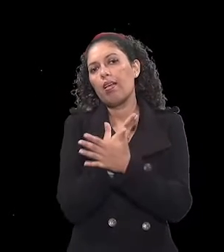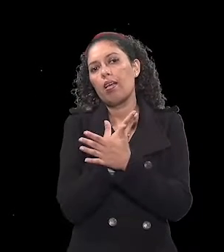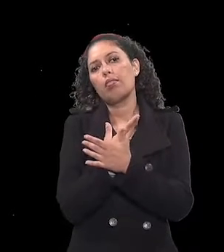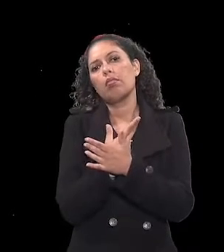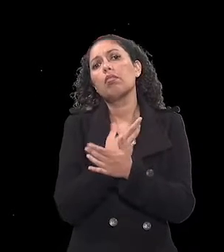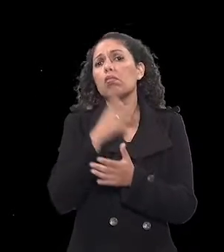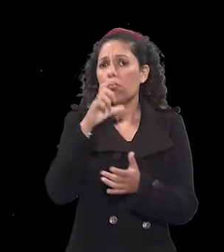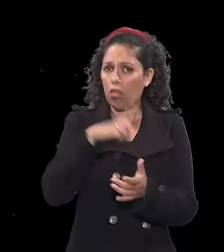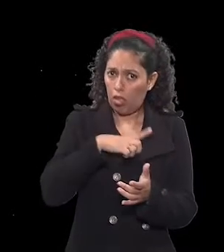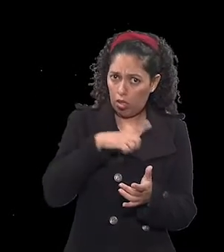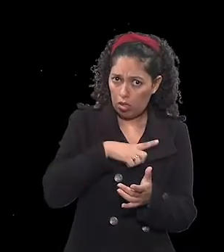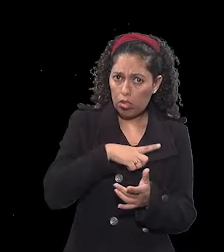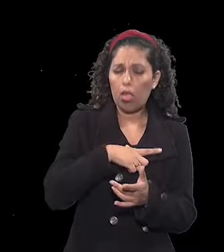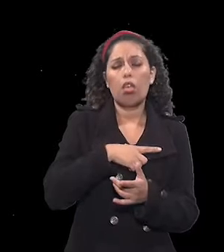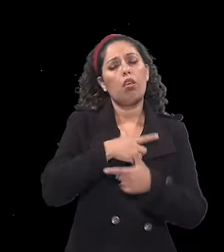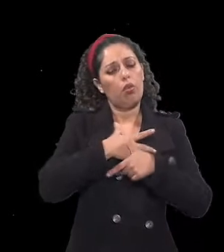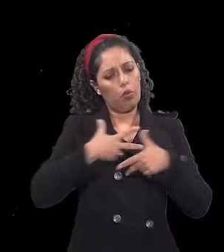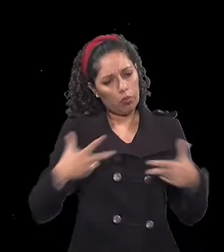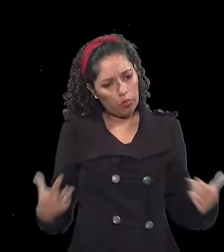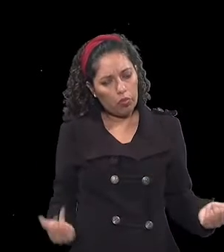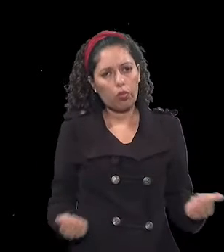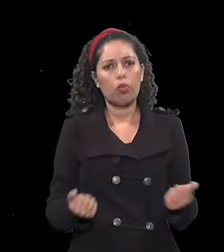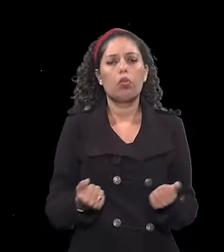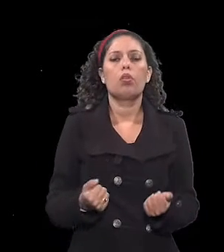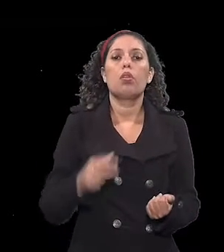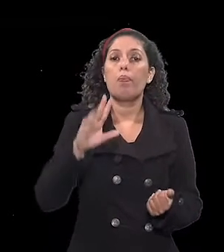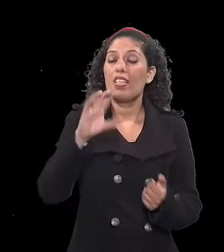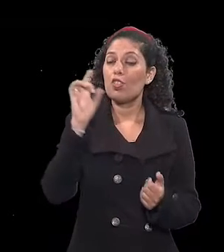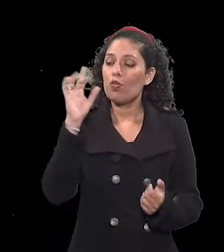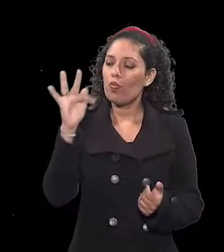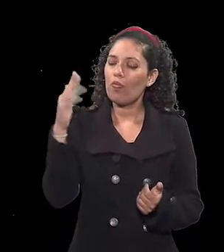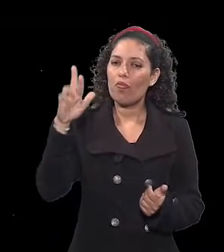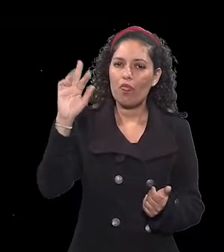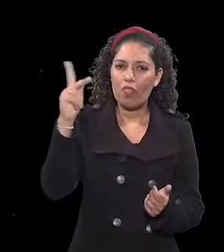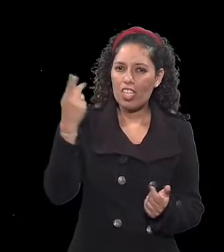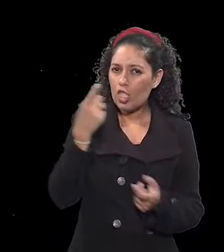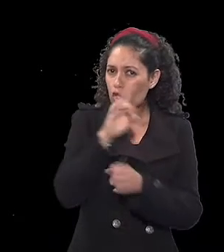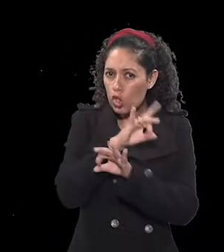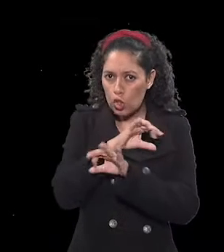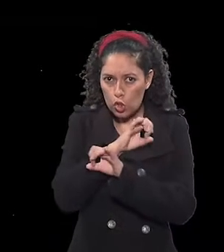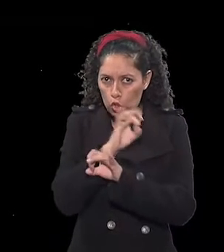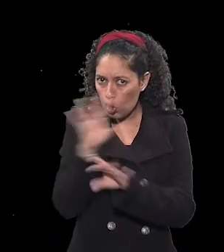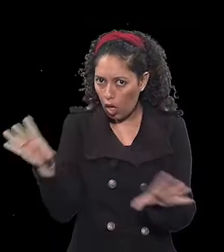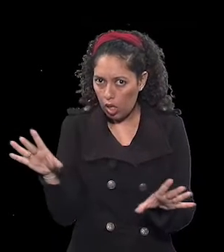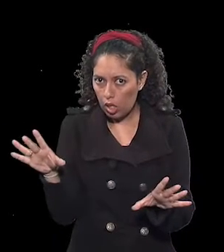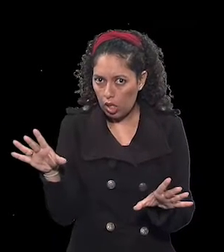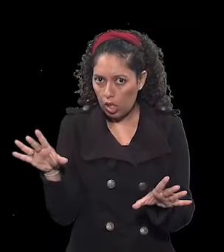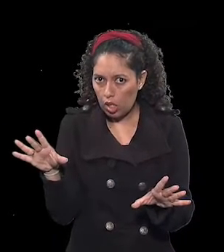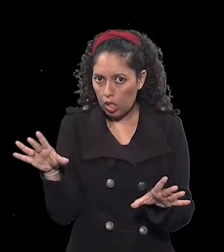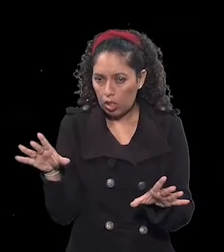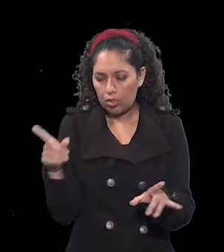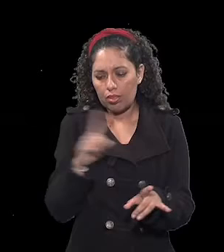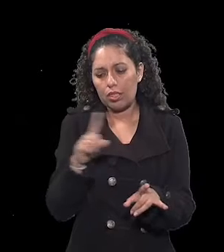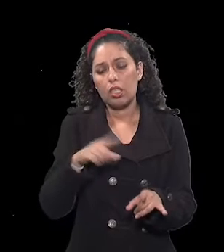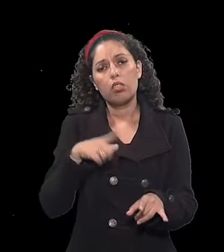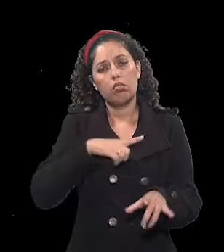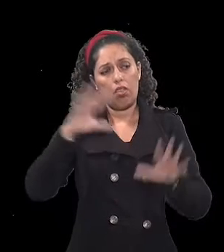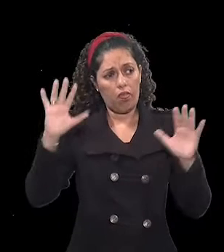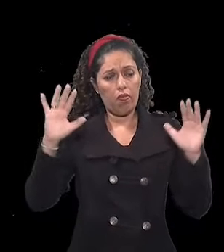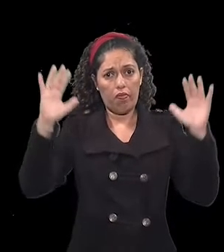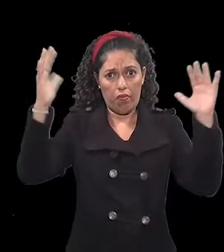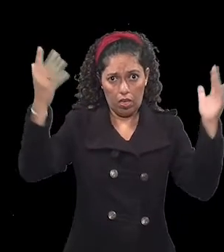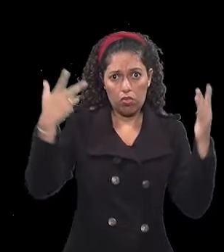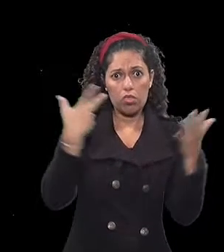que sim, a gente tem algumas críticas em cima dessa questão, ela não se prende somente a isso, né? Devido a gente ver algumas festas propagarem a